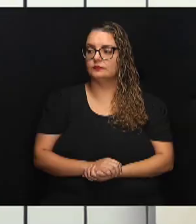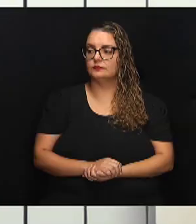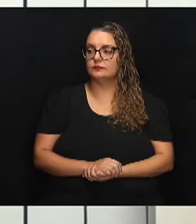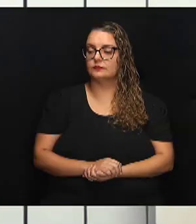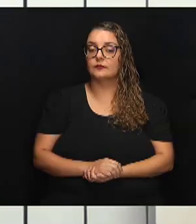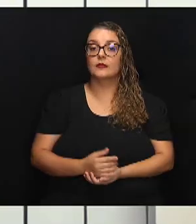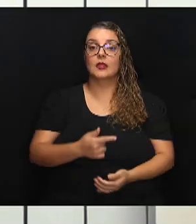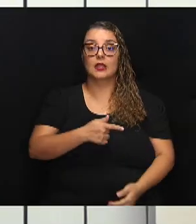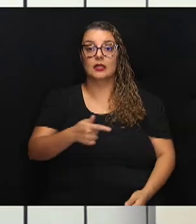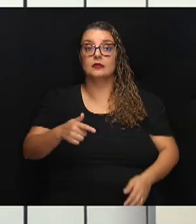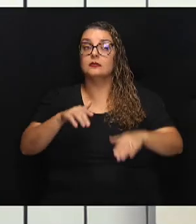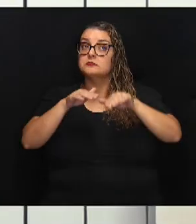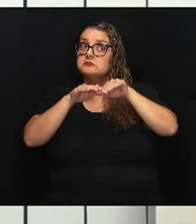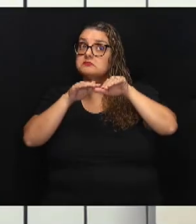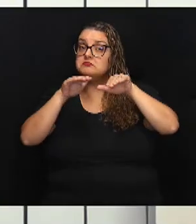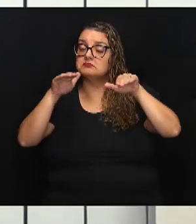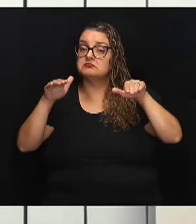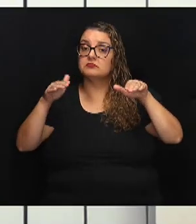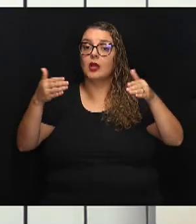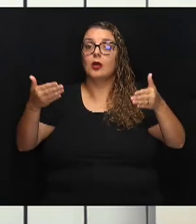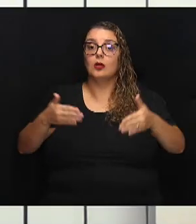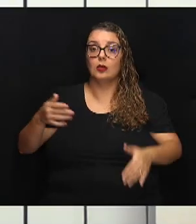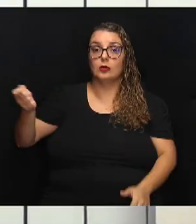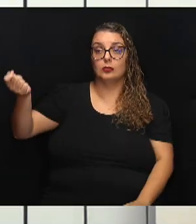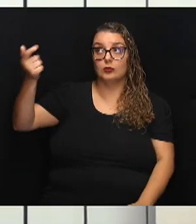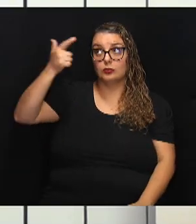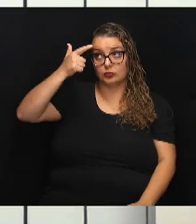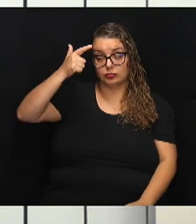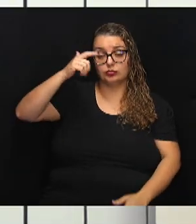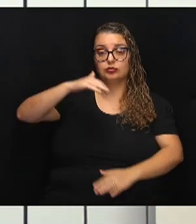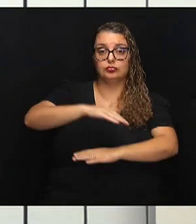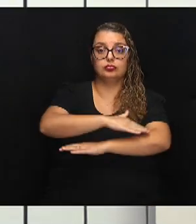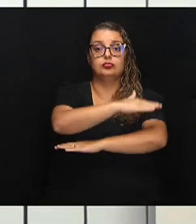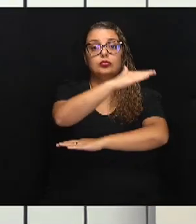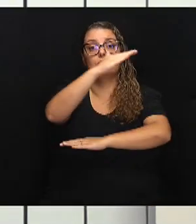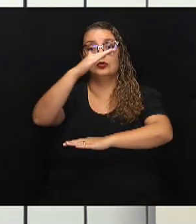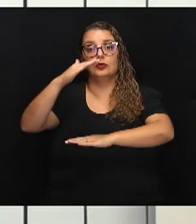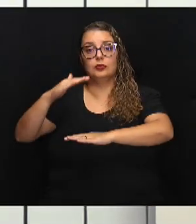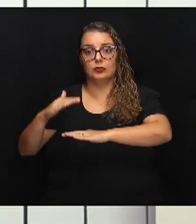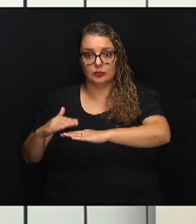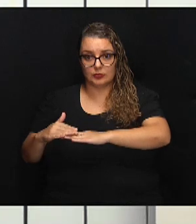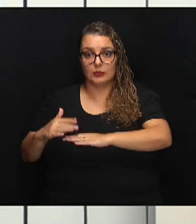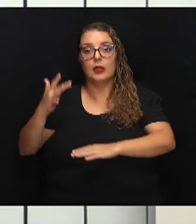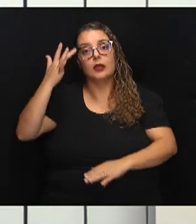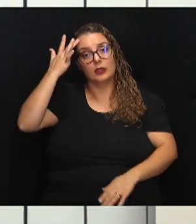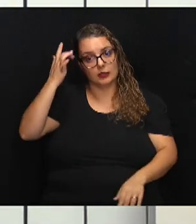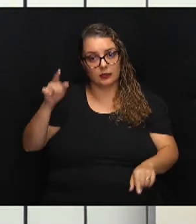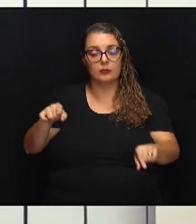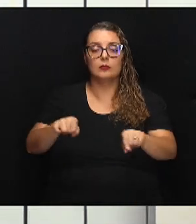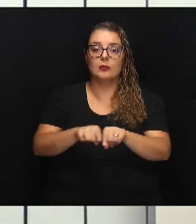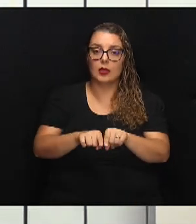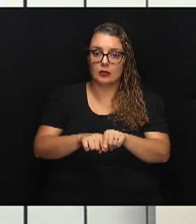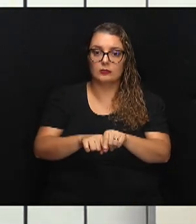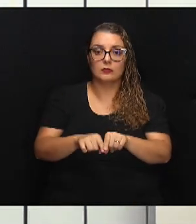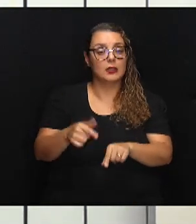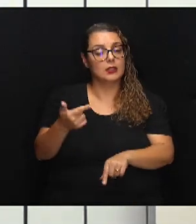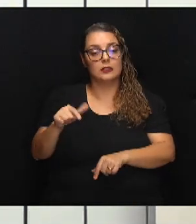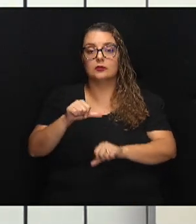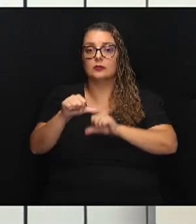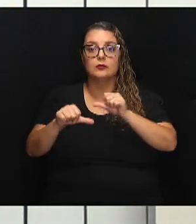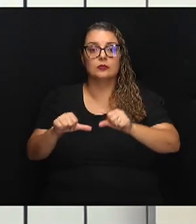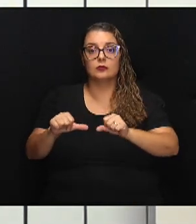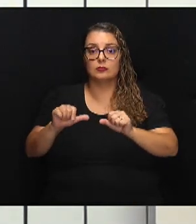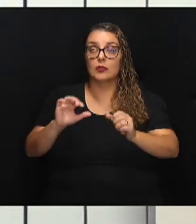Semana de tempo estável, hoje o sol aparece durante todo o dia e amanhã também. Então, sem mudanças no